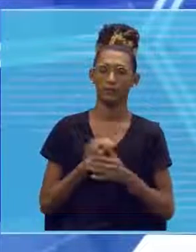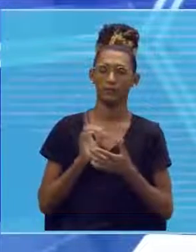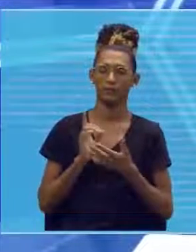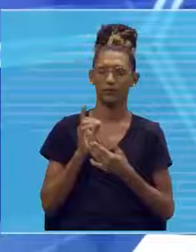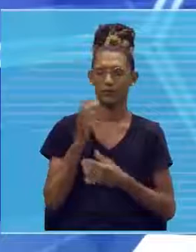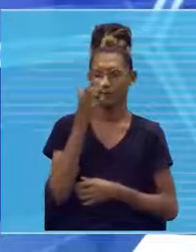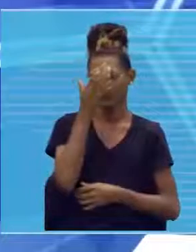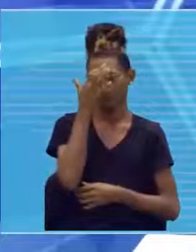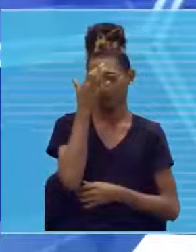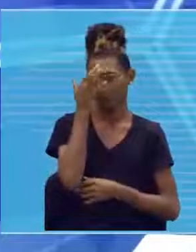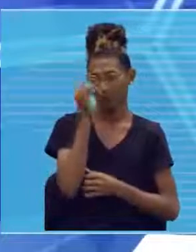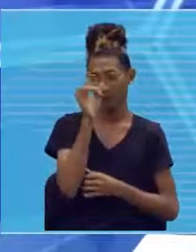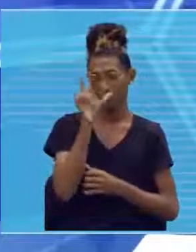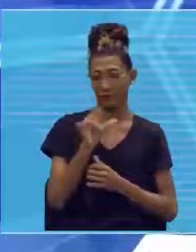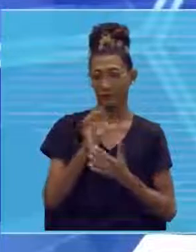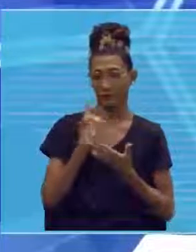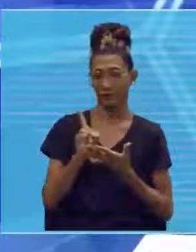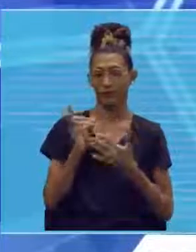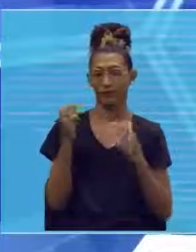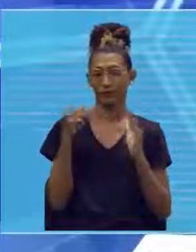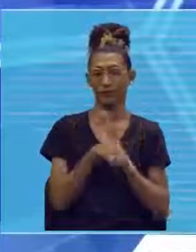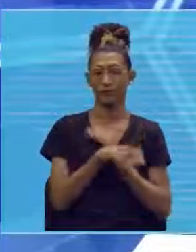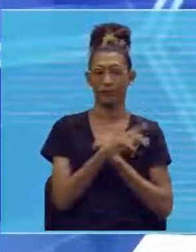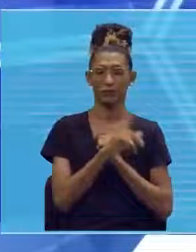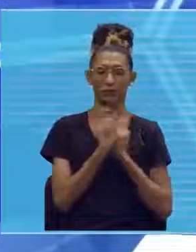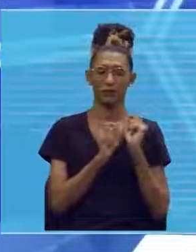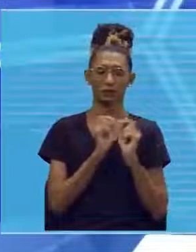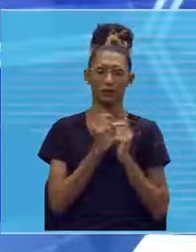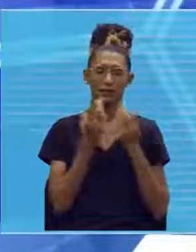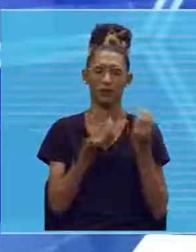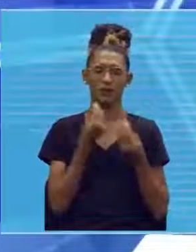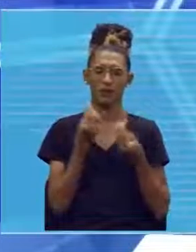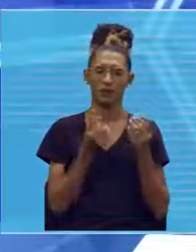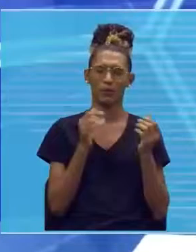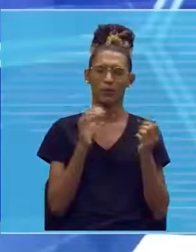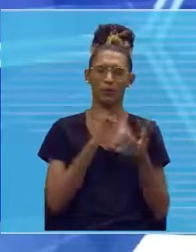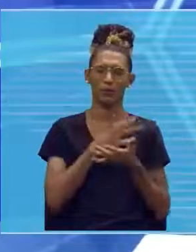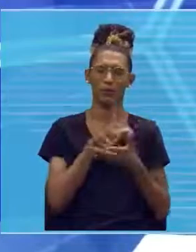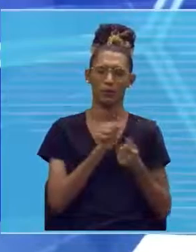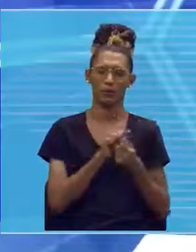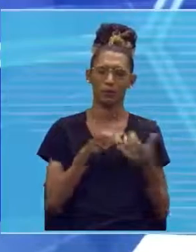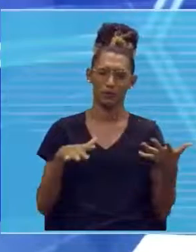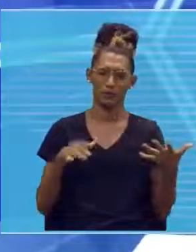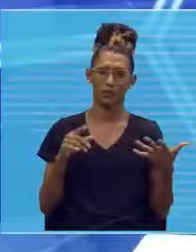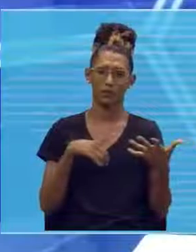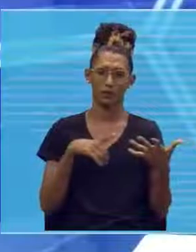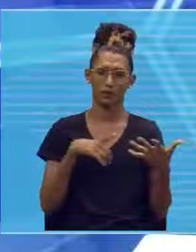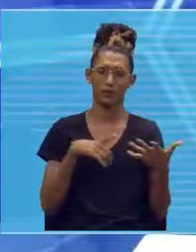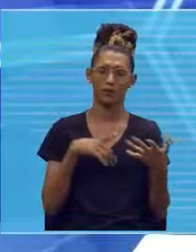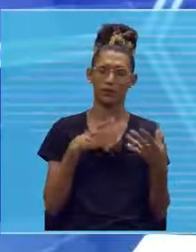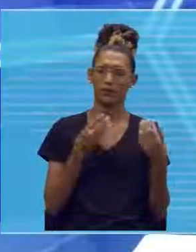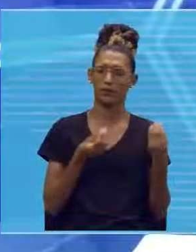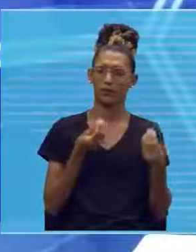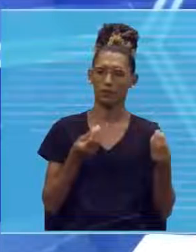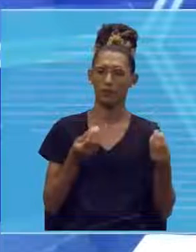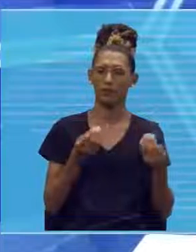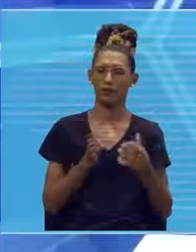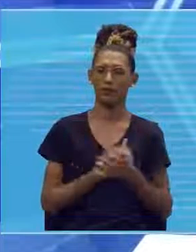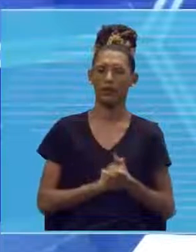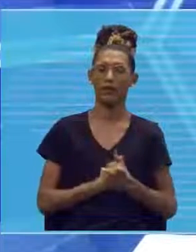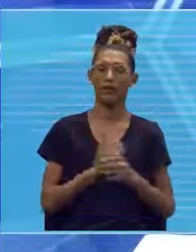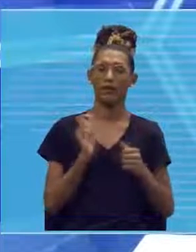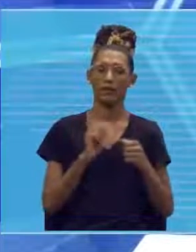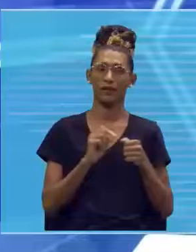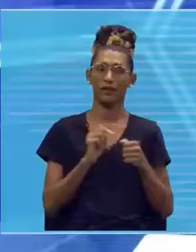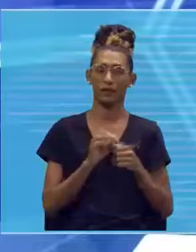perguntou a sua irmã o que faremos desse imenso universo temos mundo e como faremos para